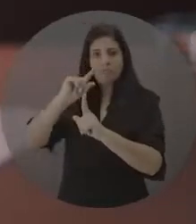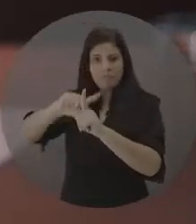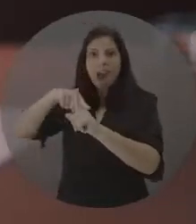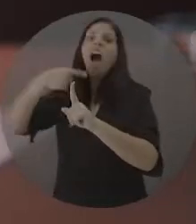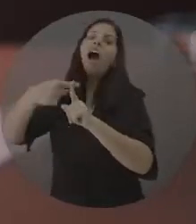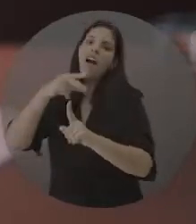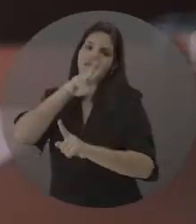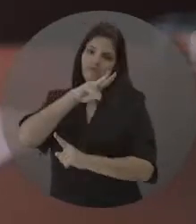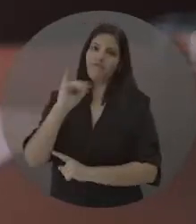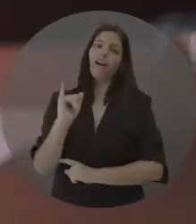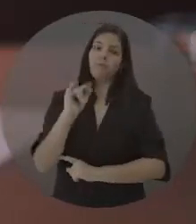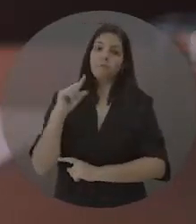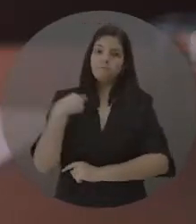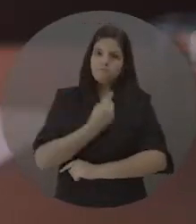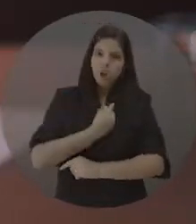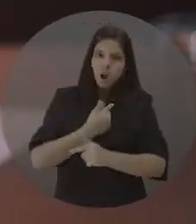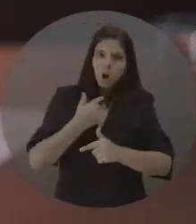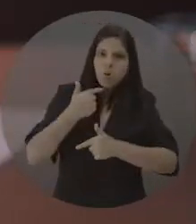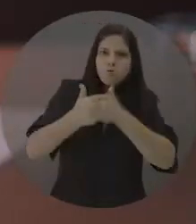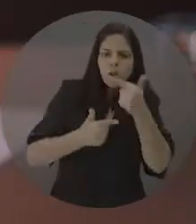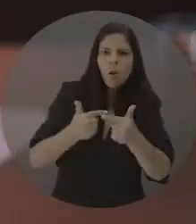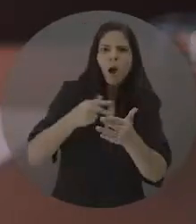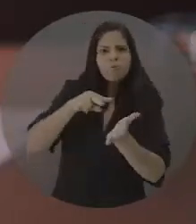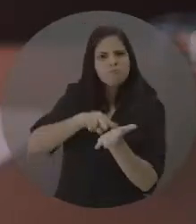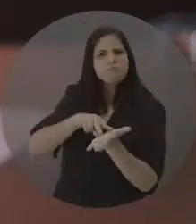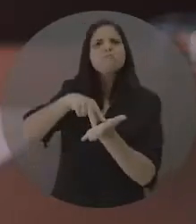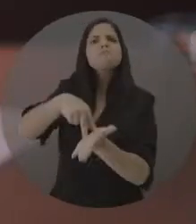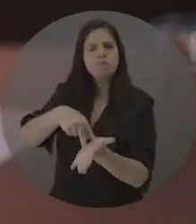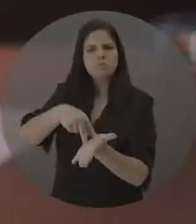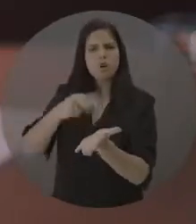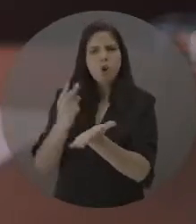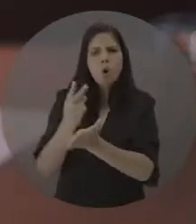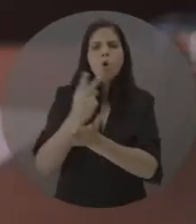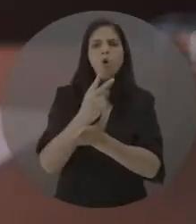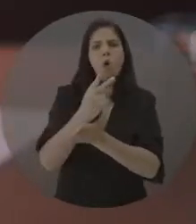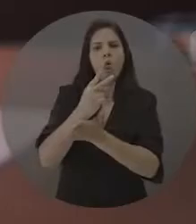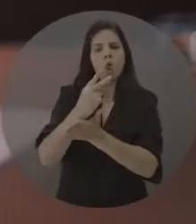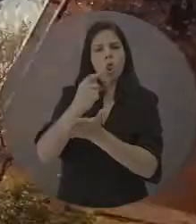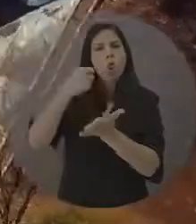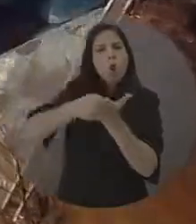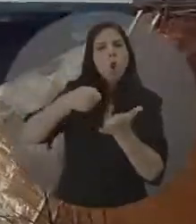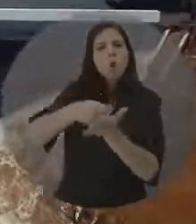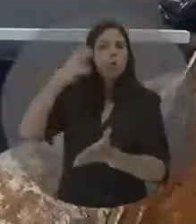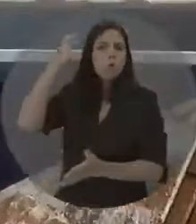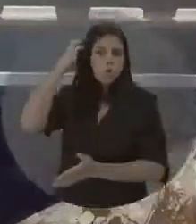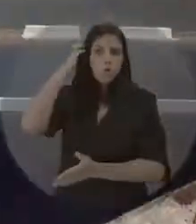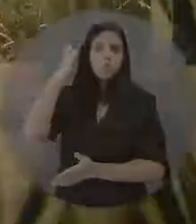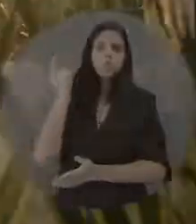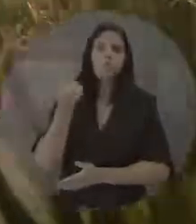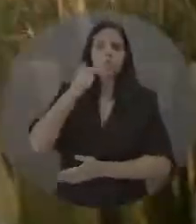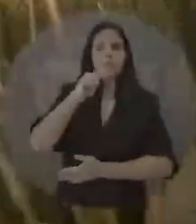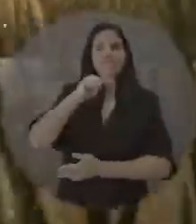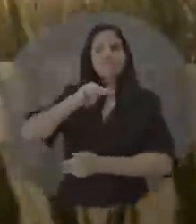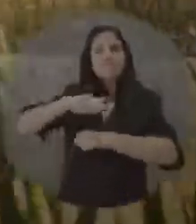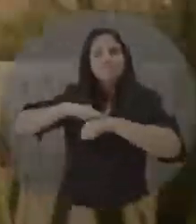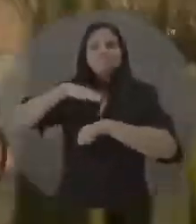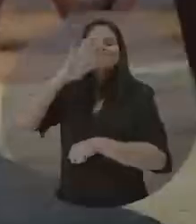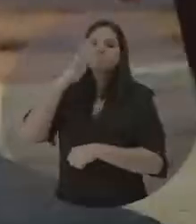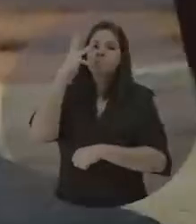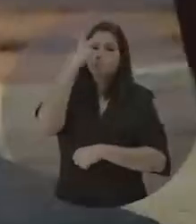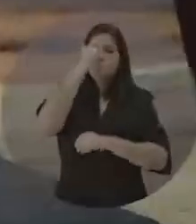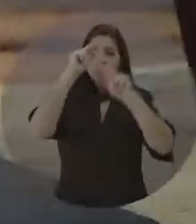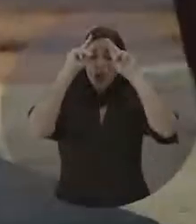vão aumentar e a gente tem que continuar firme nessa luta de fazer de Cuiabá uma cidade cada vez mais